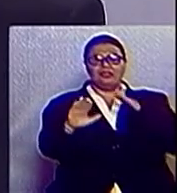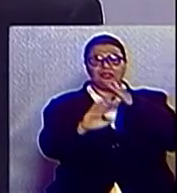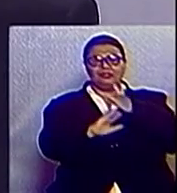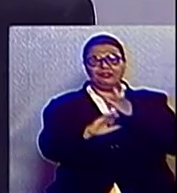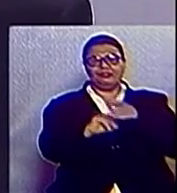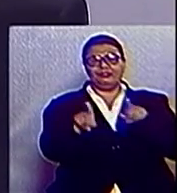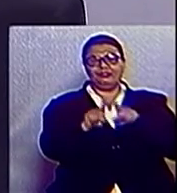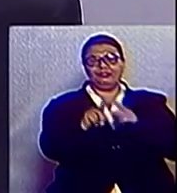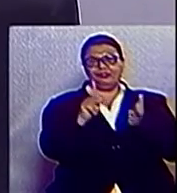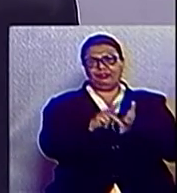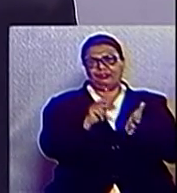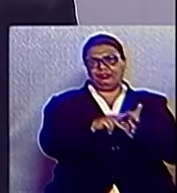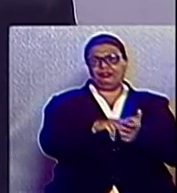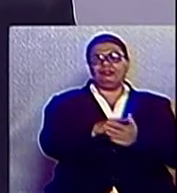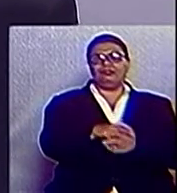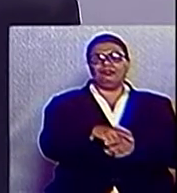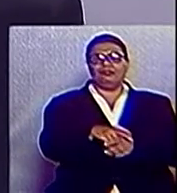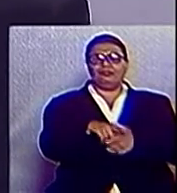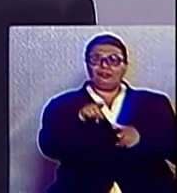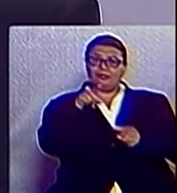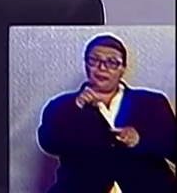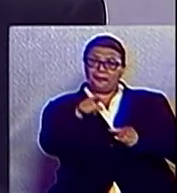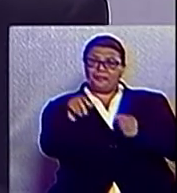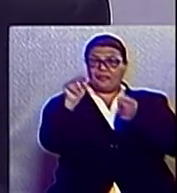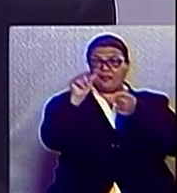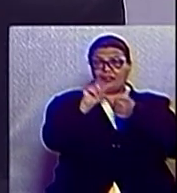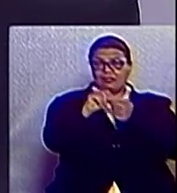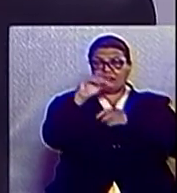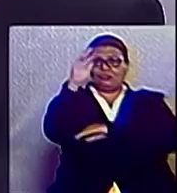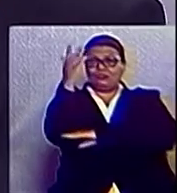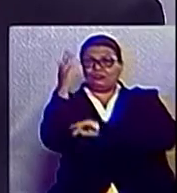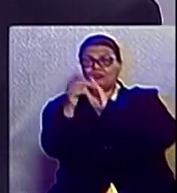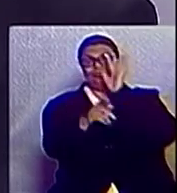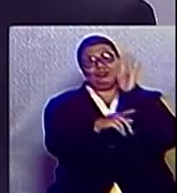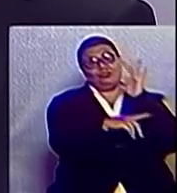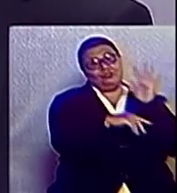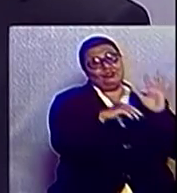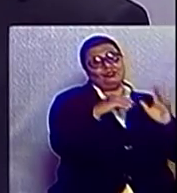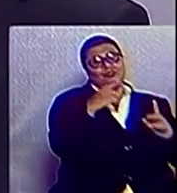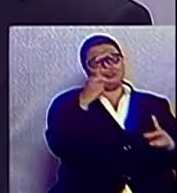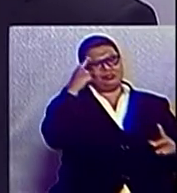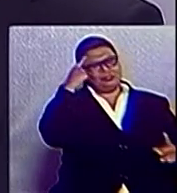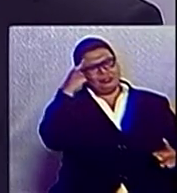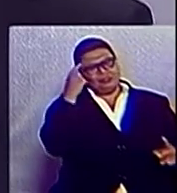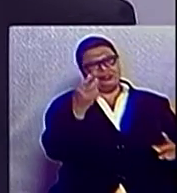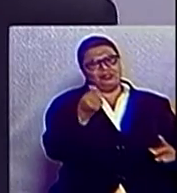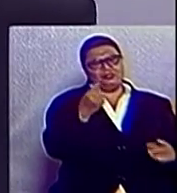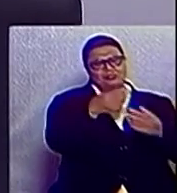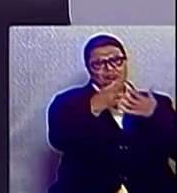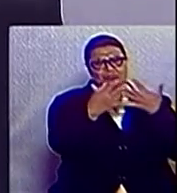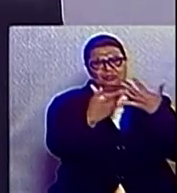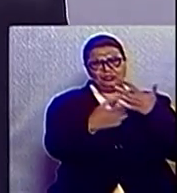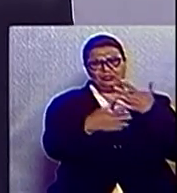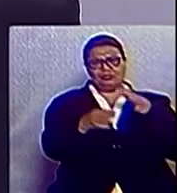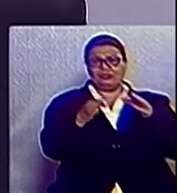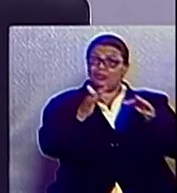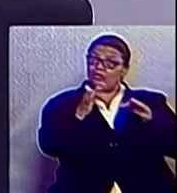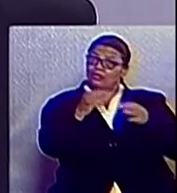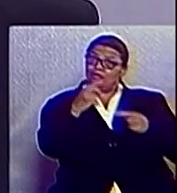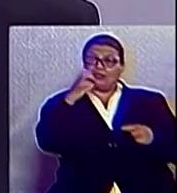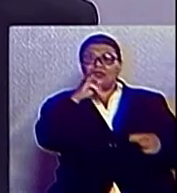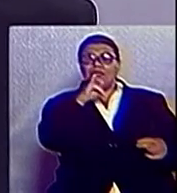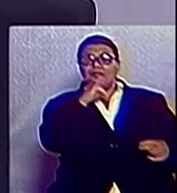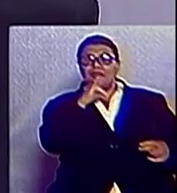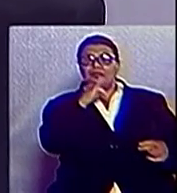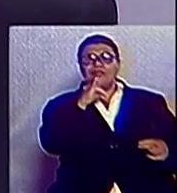para você mexer com o meio ambiente, é preciso repensar uma série de coisas. Controlar, por exemplo, essa